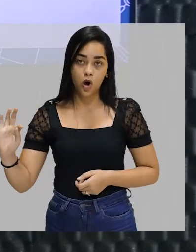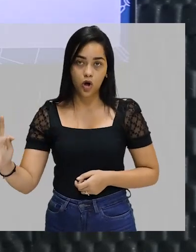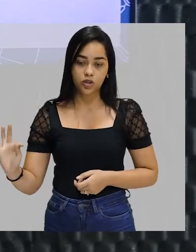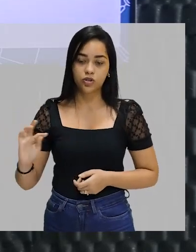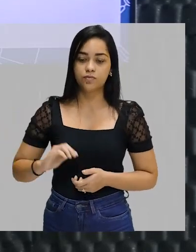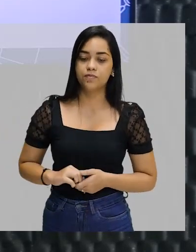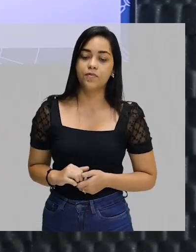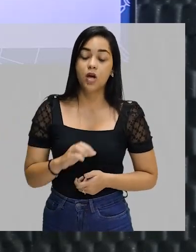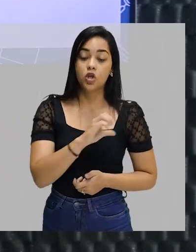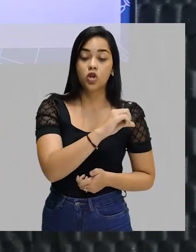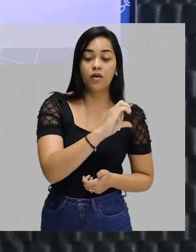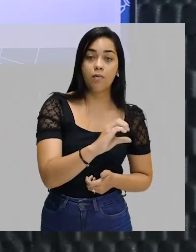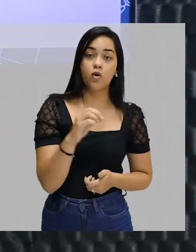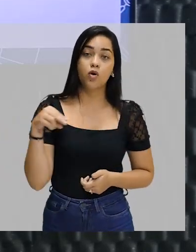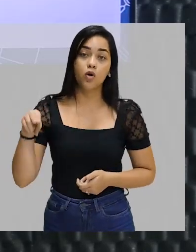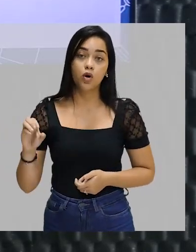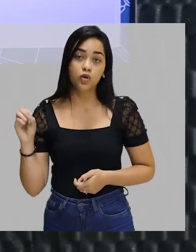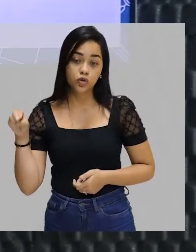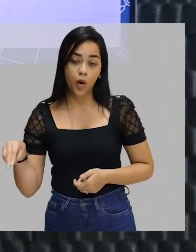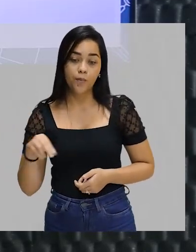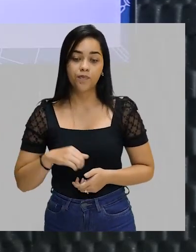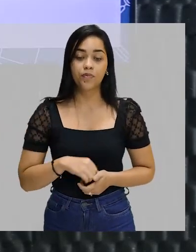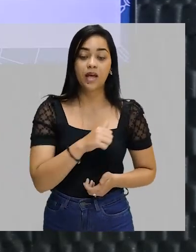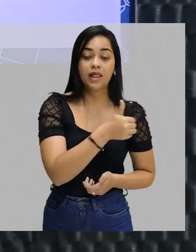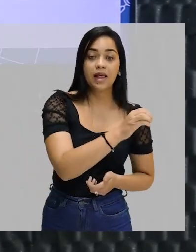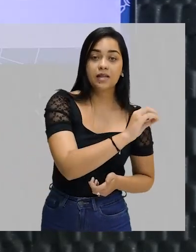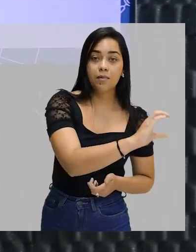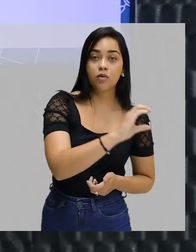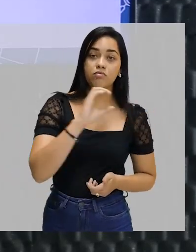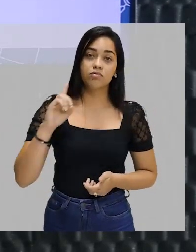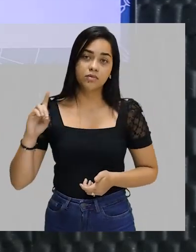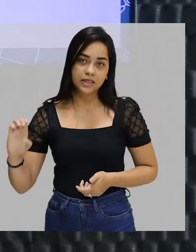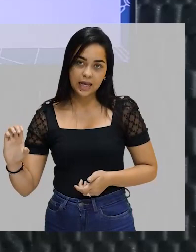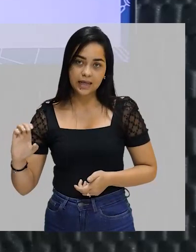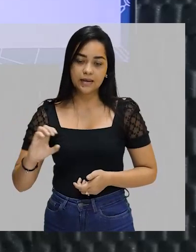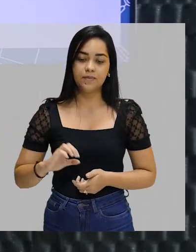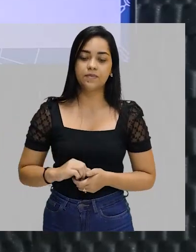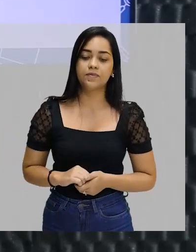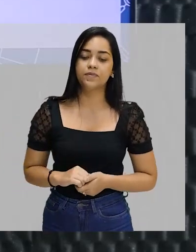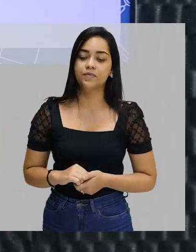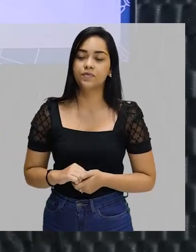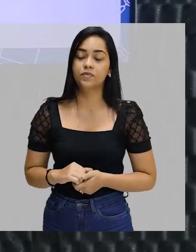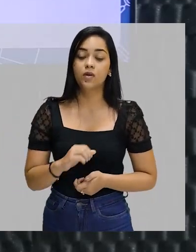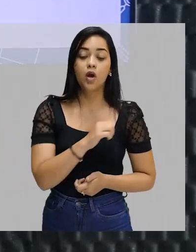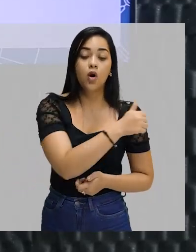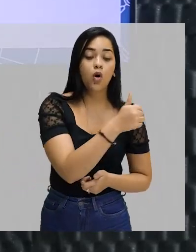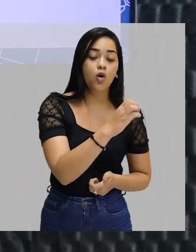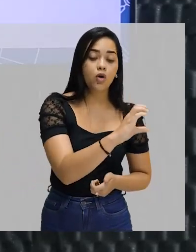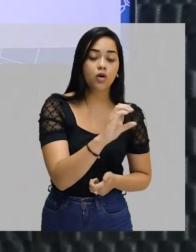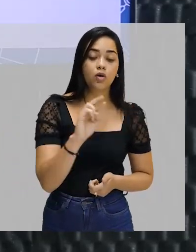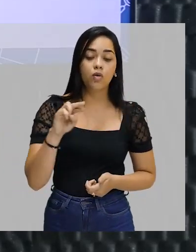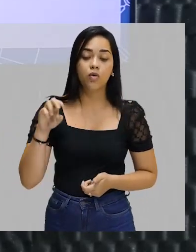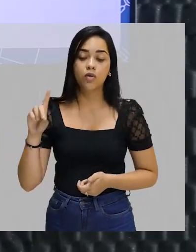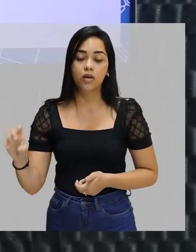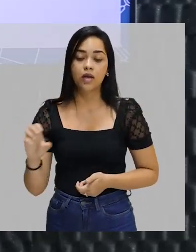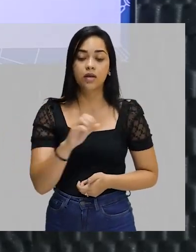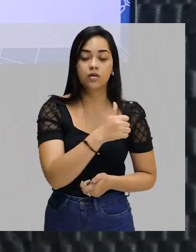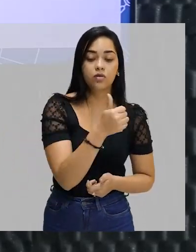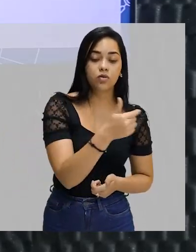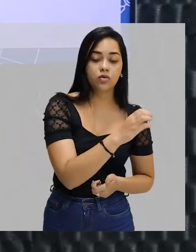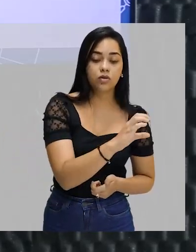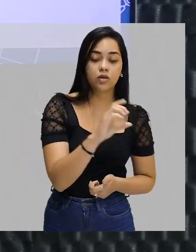carbonos, oct. 9 carbonos, non. 10 carbonos, dec. 11, undec.